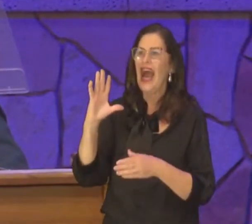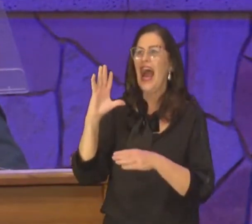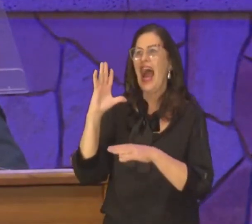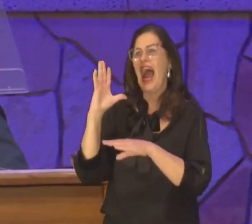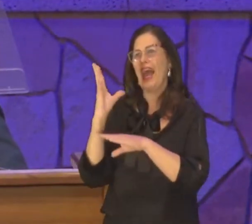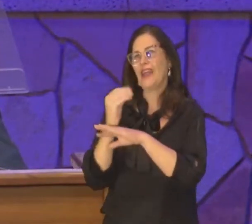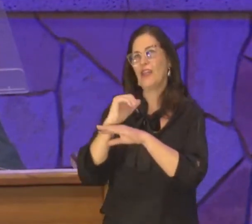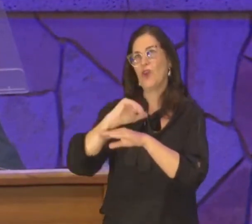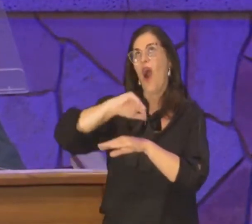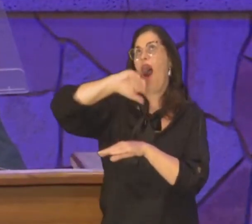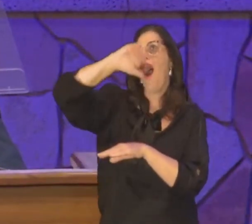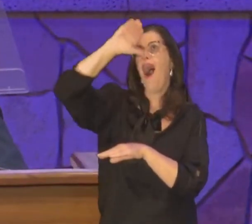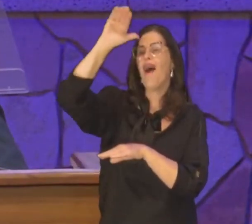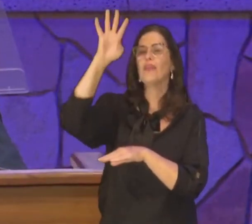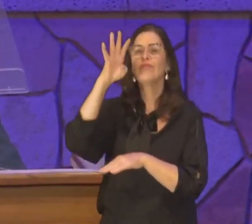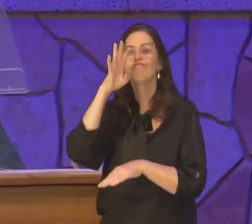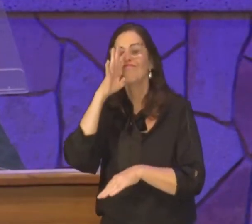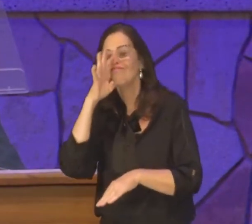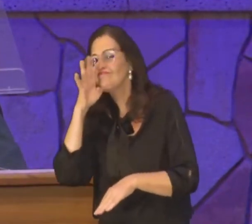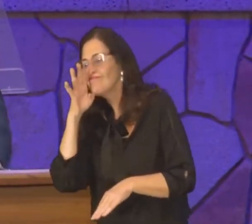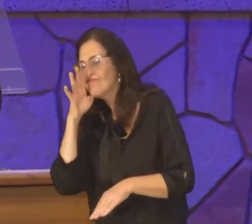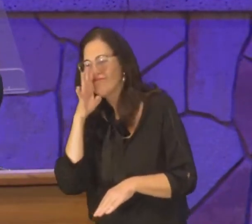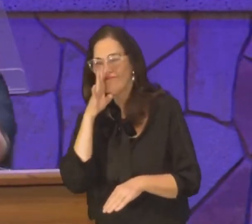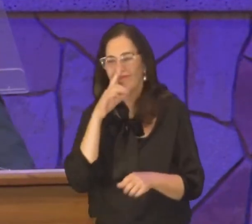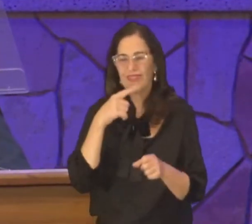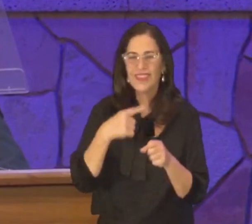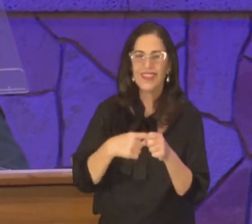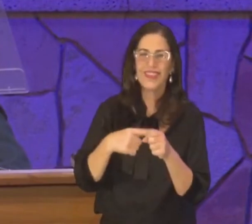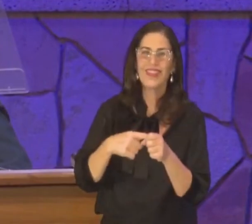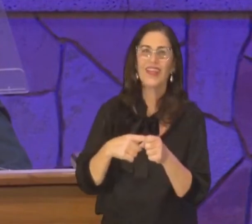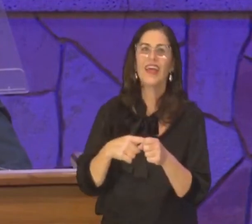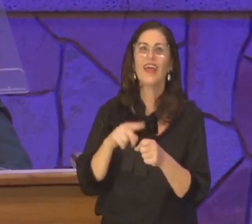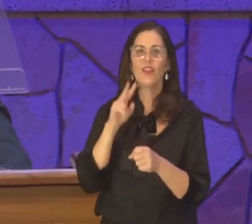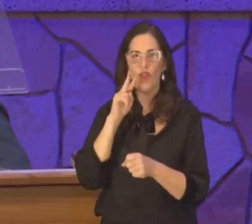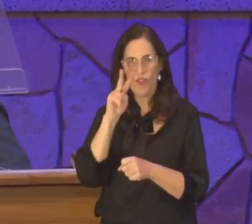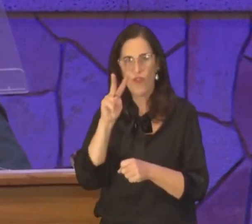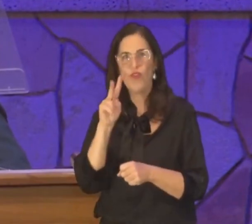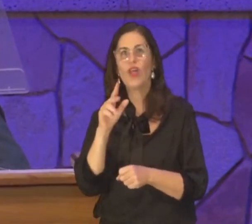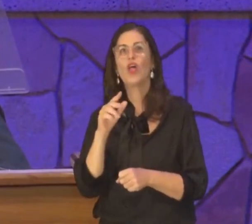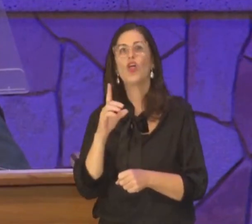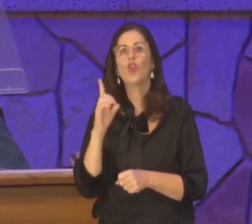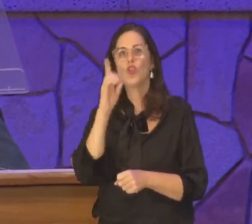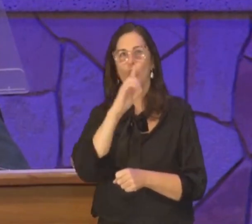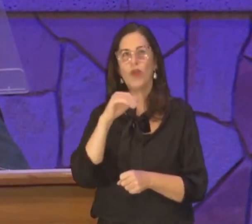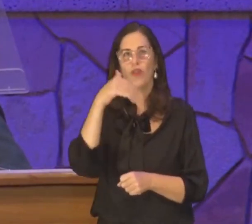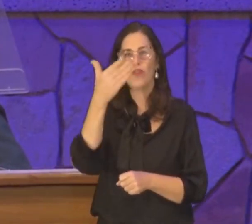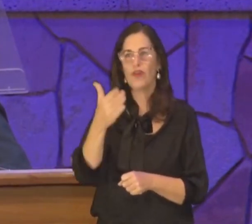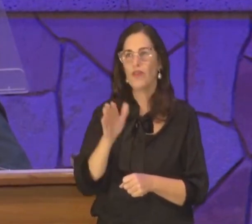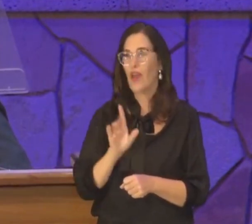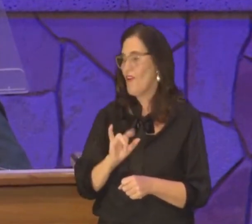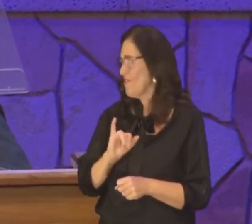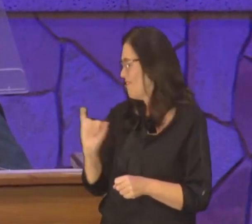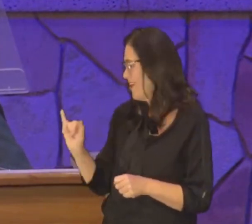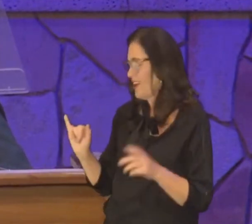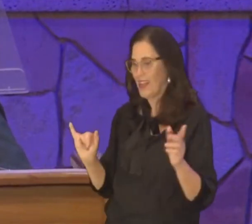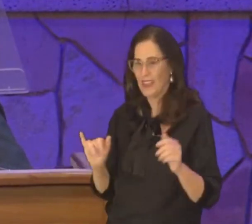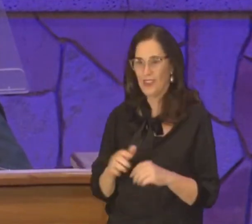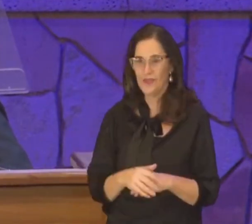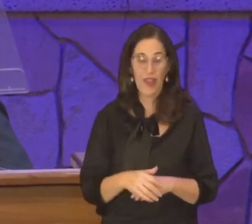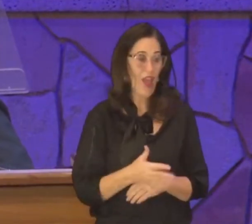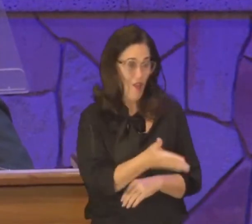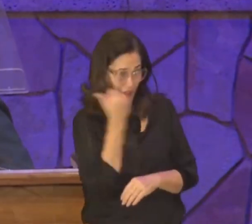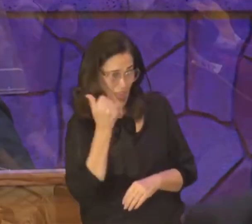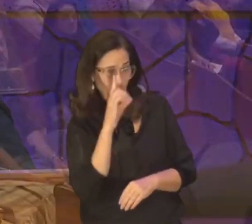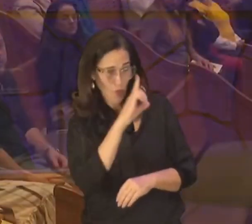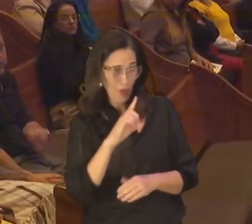tempo, que contemplava toda a cidade, e é isso que nós iremos ver no próximo domingo. Fala para a pessoa que está ao seu lado assim: vem